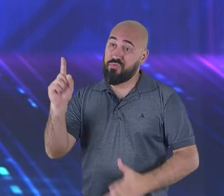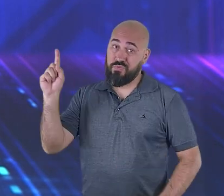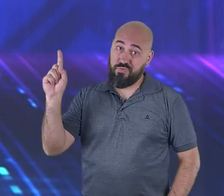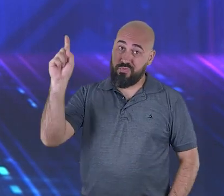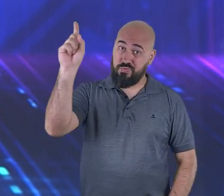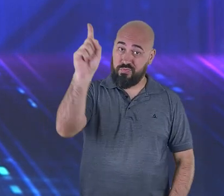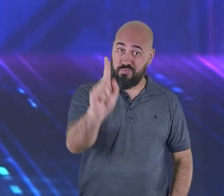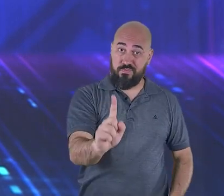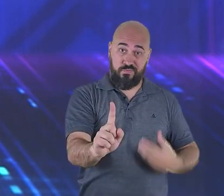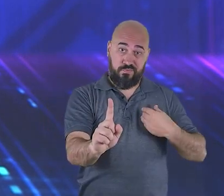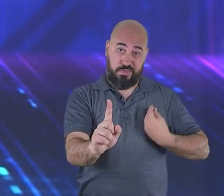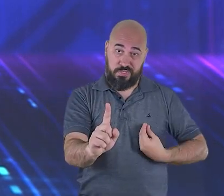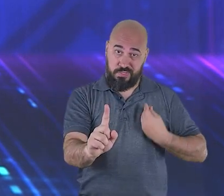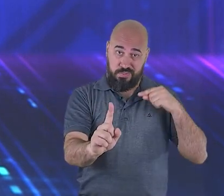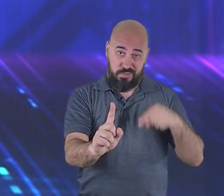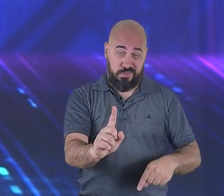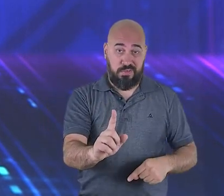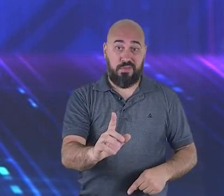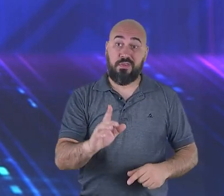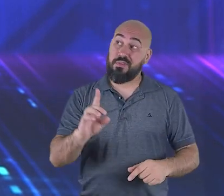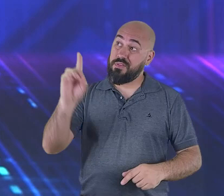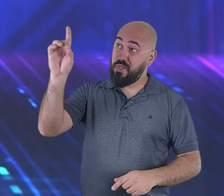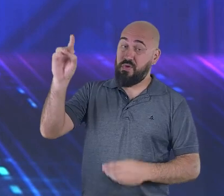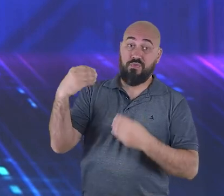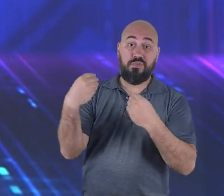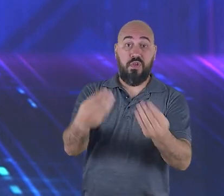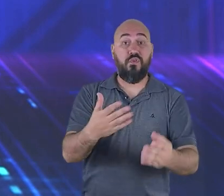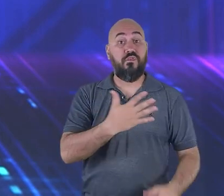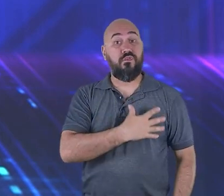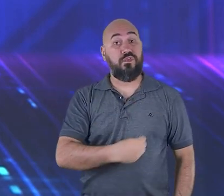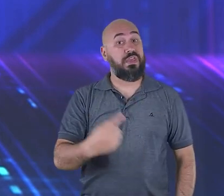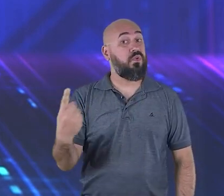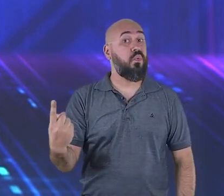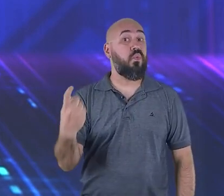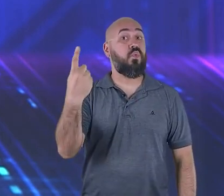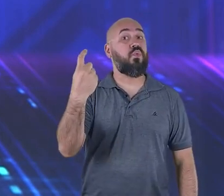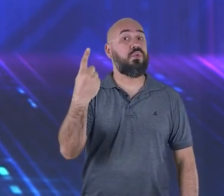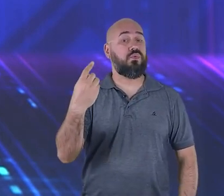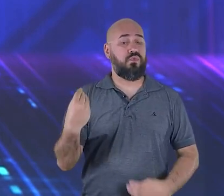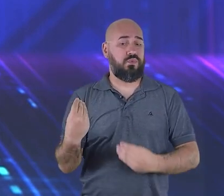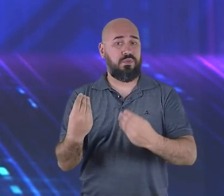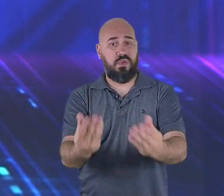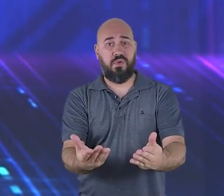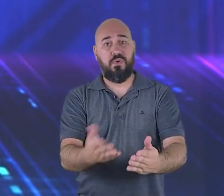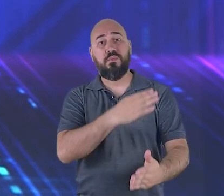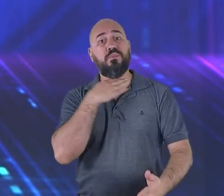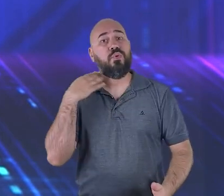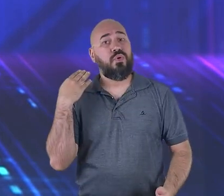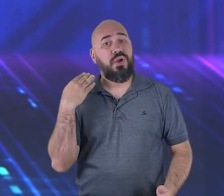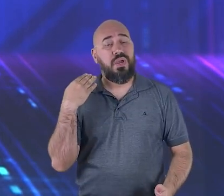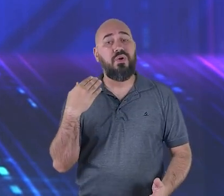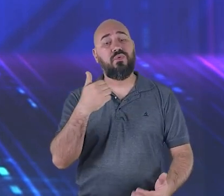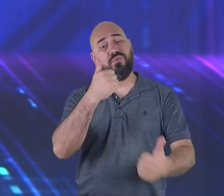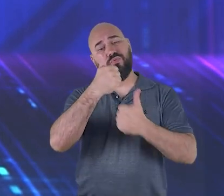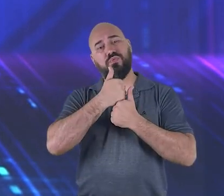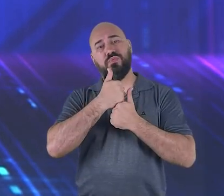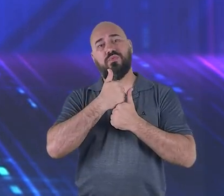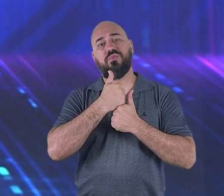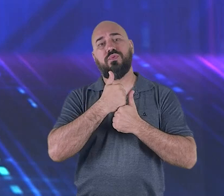todo aquele que nele crê não pereça, mas tenha a vida eterna. Você quer ter a vida